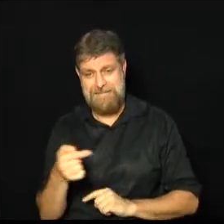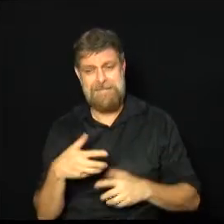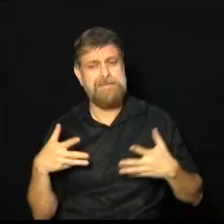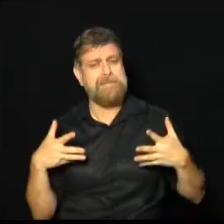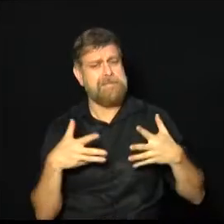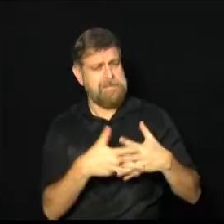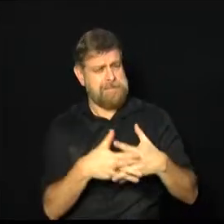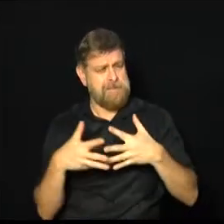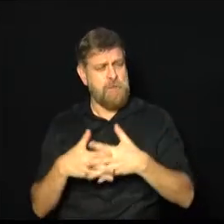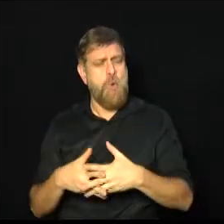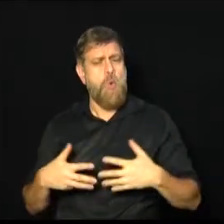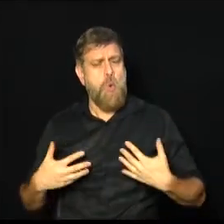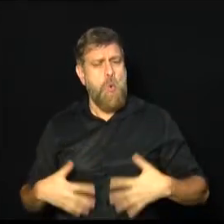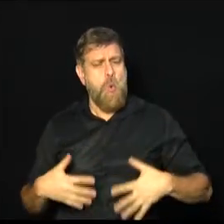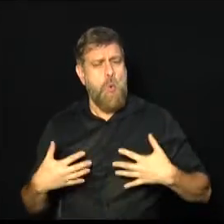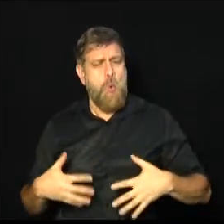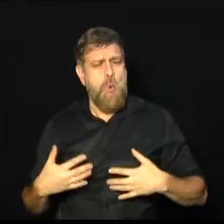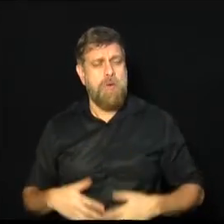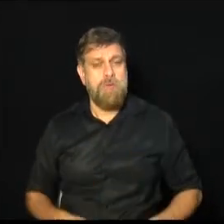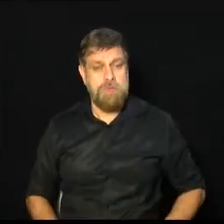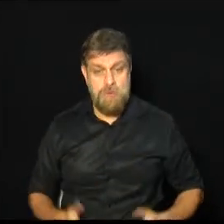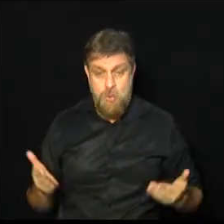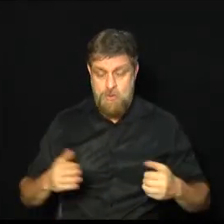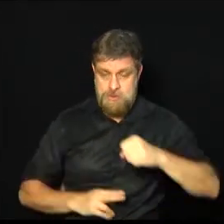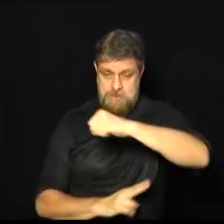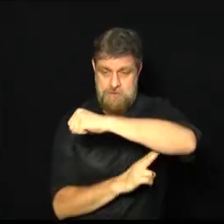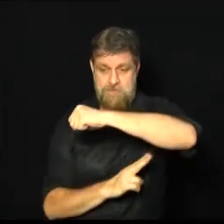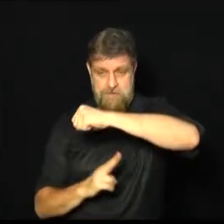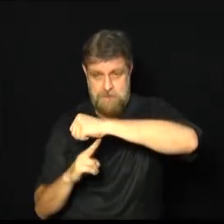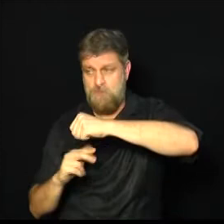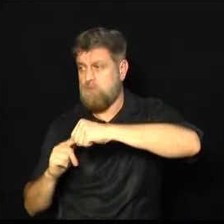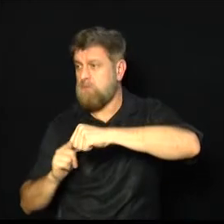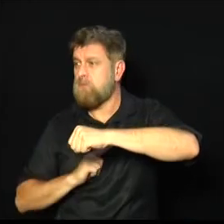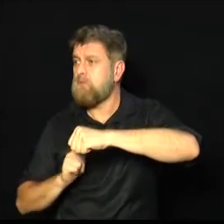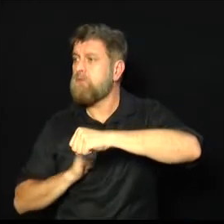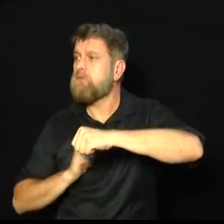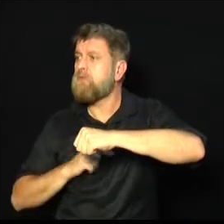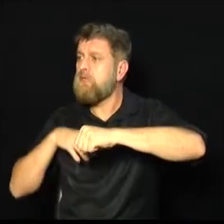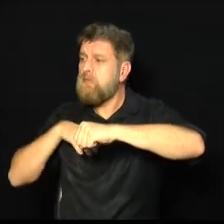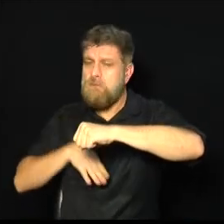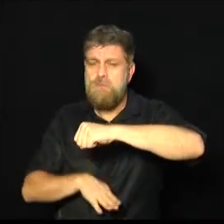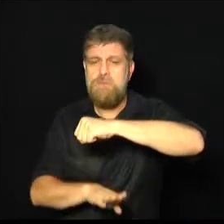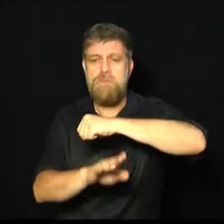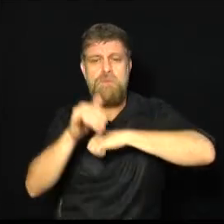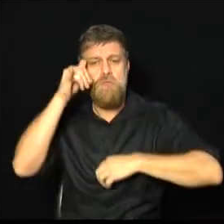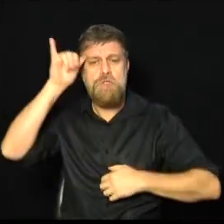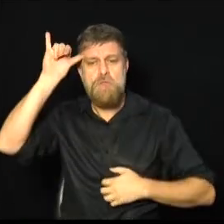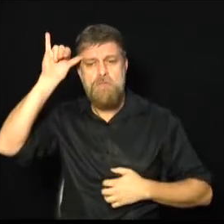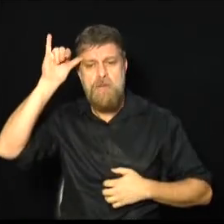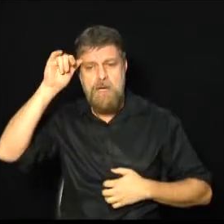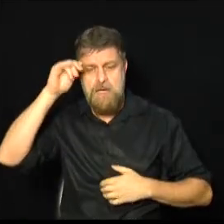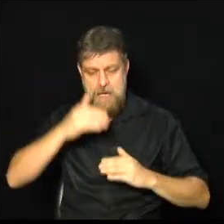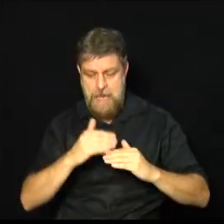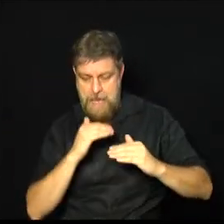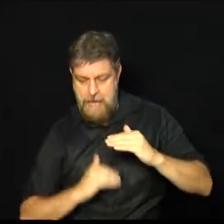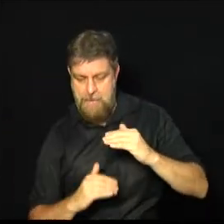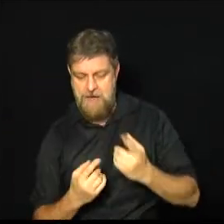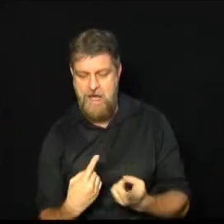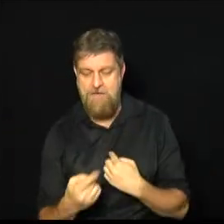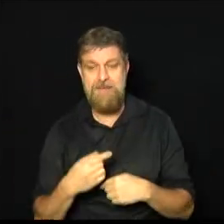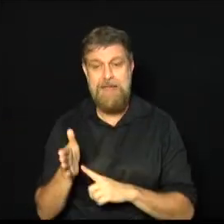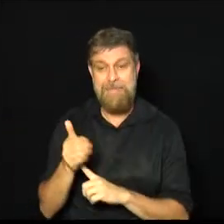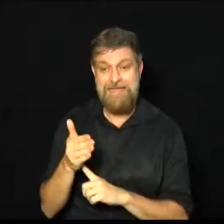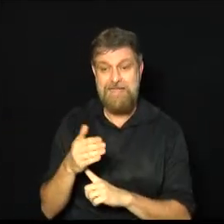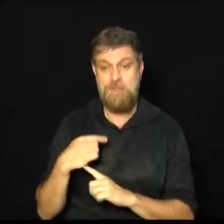complicada. Hoje existe um viaduto lá, passando na João Boi do Ó, por cima da rodovia Bandeirantes. Nós vamos fazer um segundo